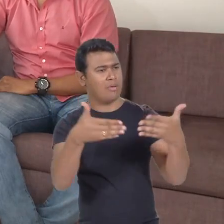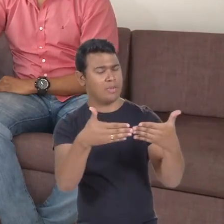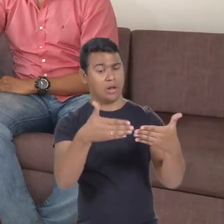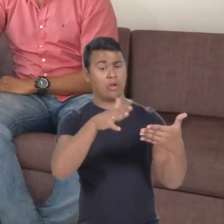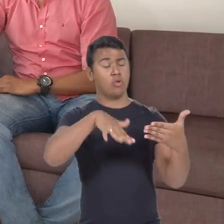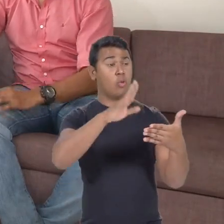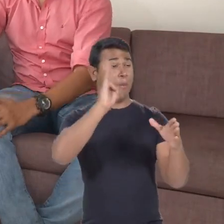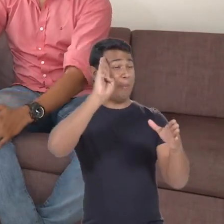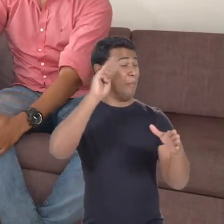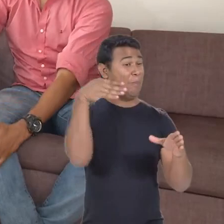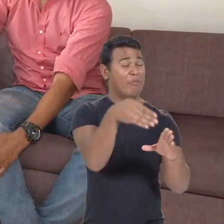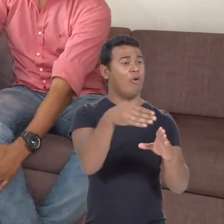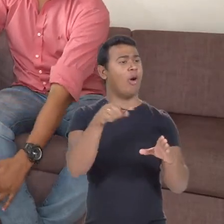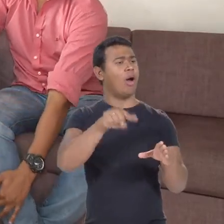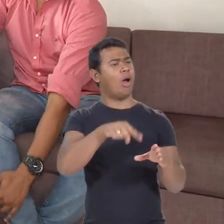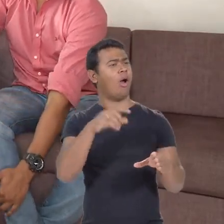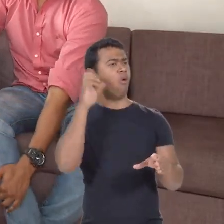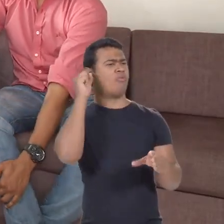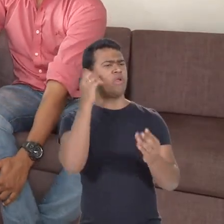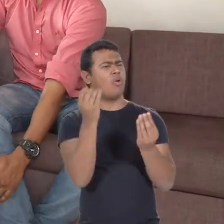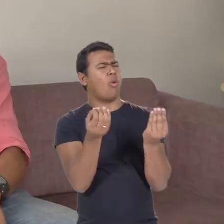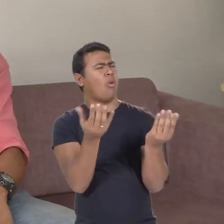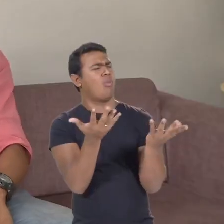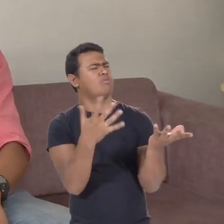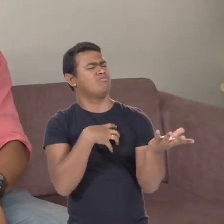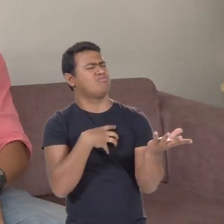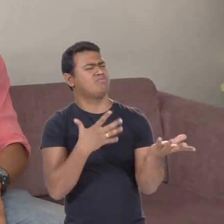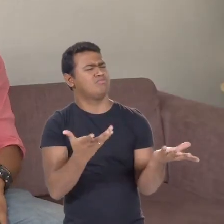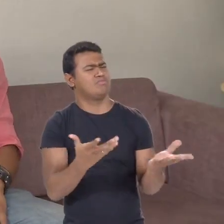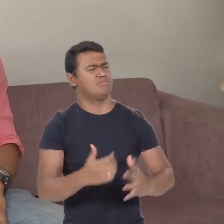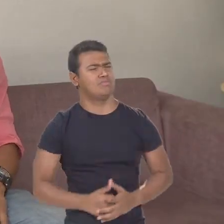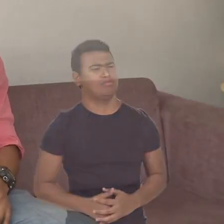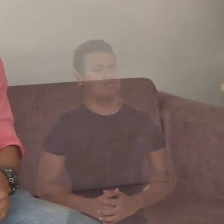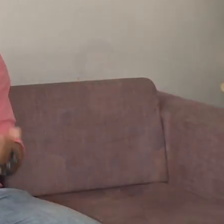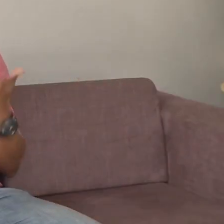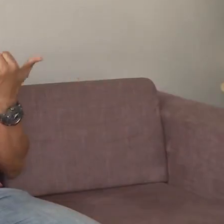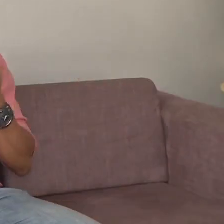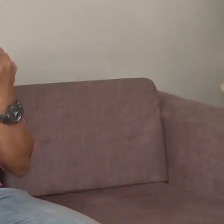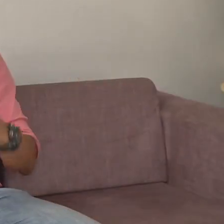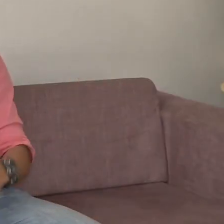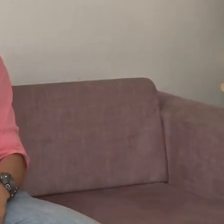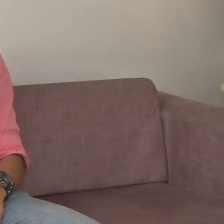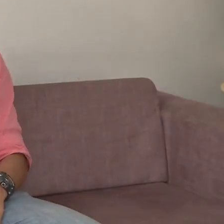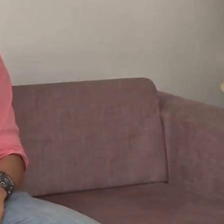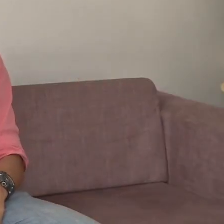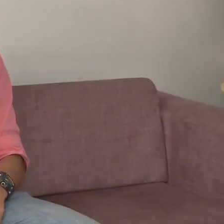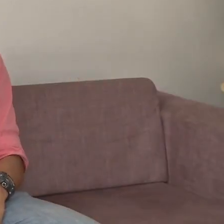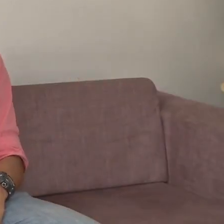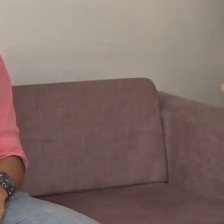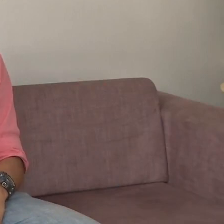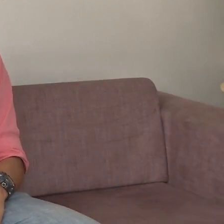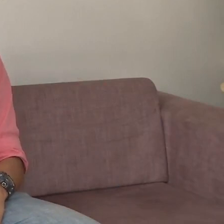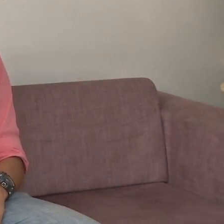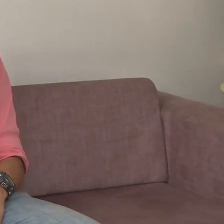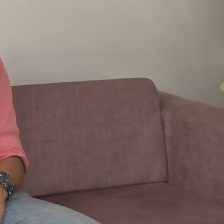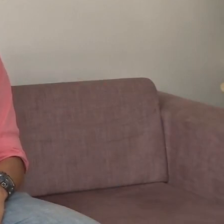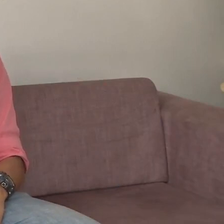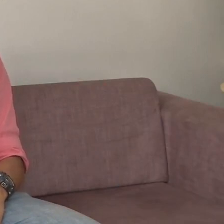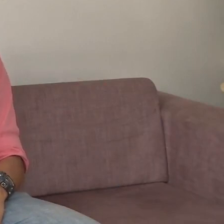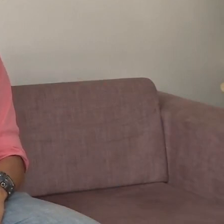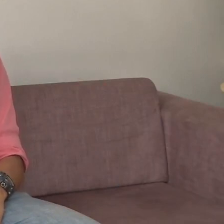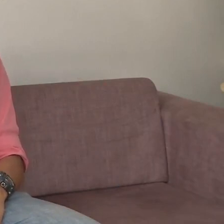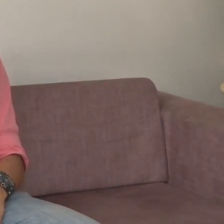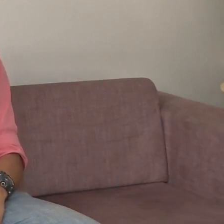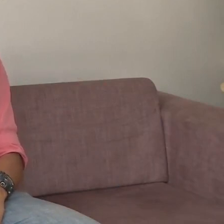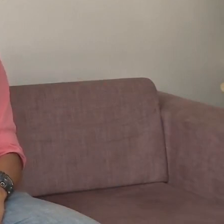as coisas são voltadas para as pessoas que são ouvintes? Então, eu não sou perfeitamente oralizado, só um pouco.